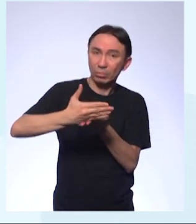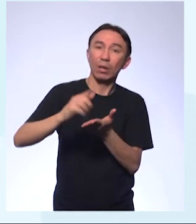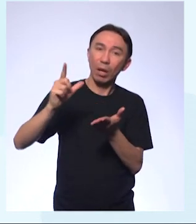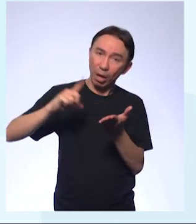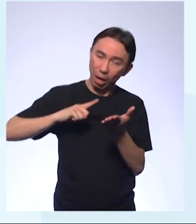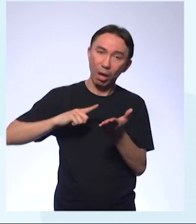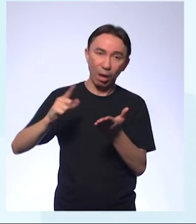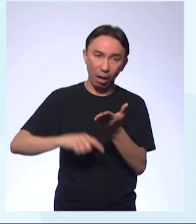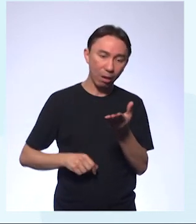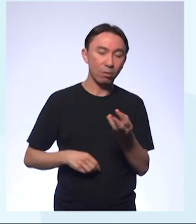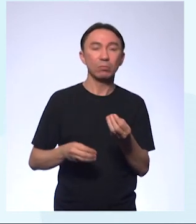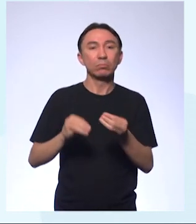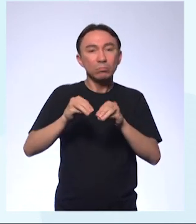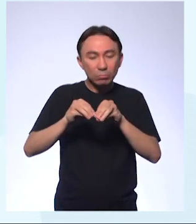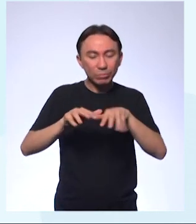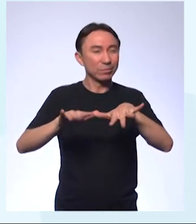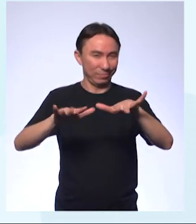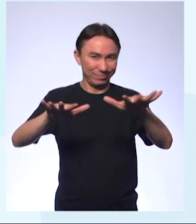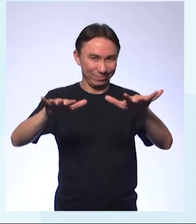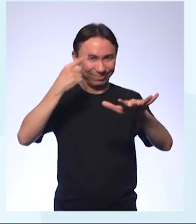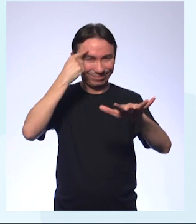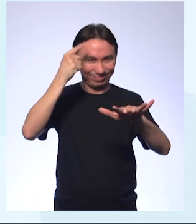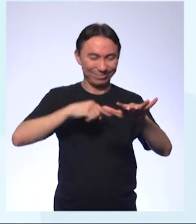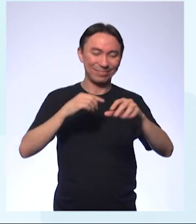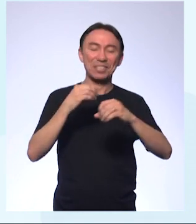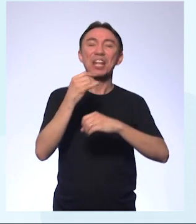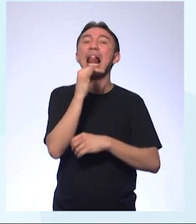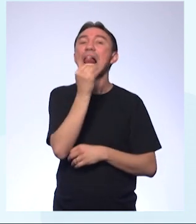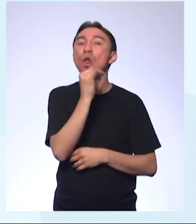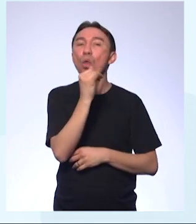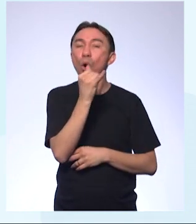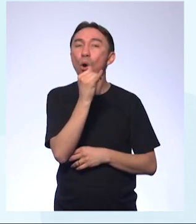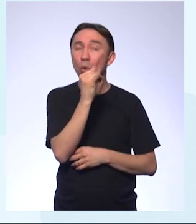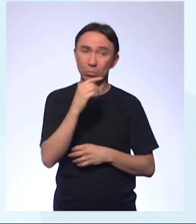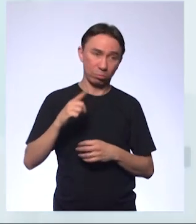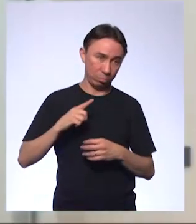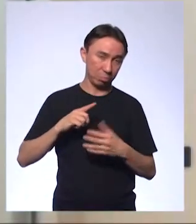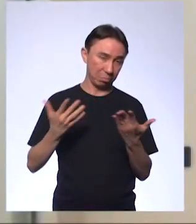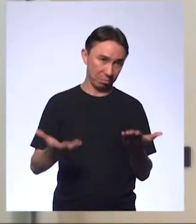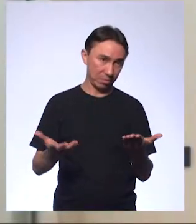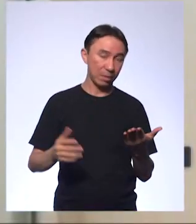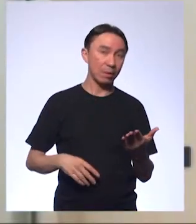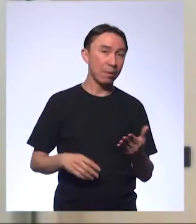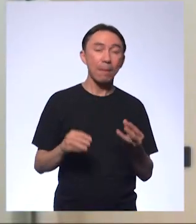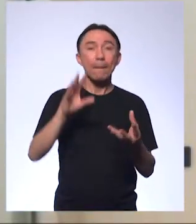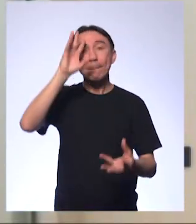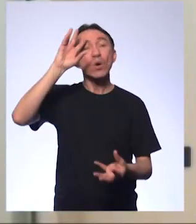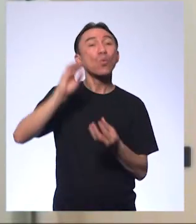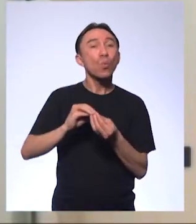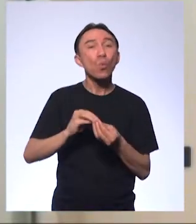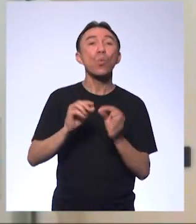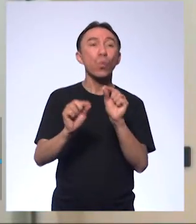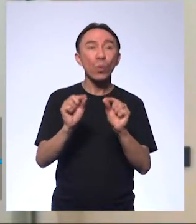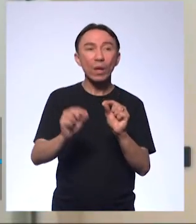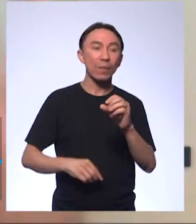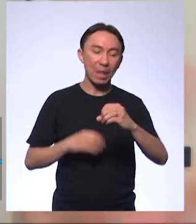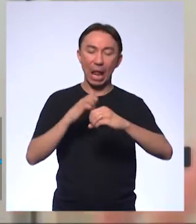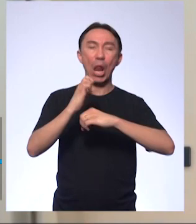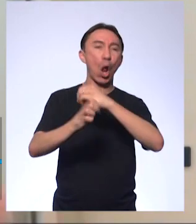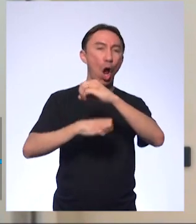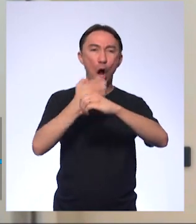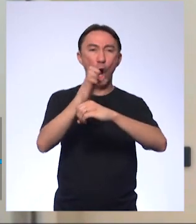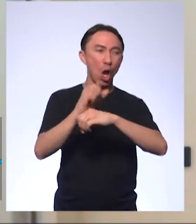para a próxima. Na camada L, ou 2, 8, 18, 32, 32, 18 e 2.